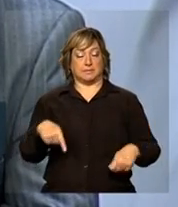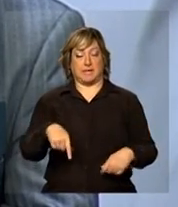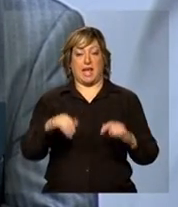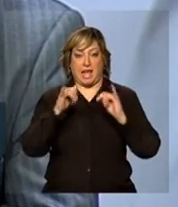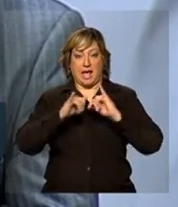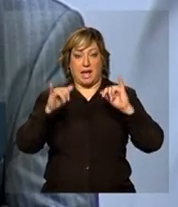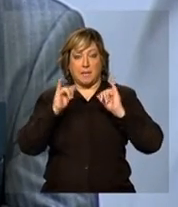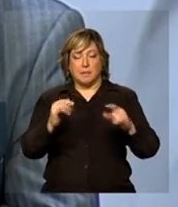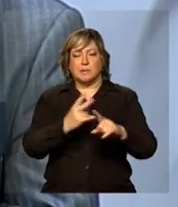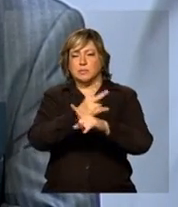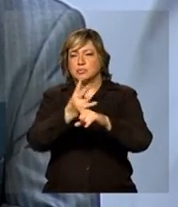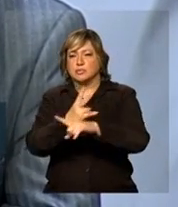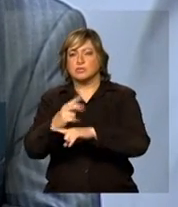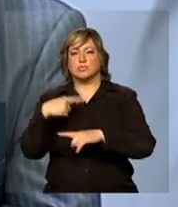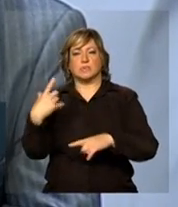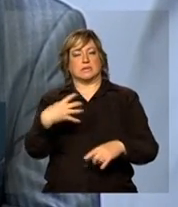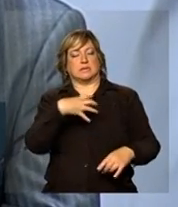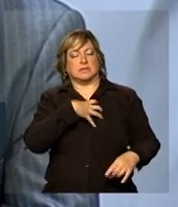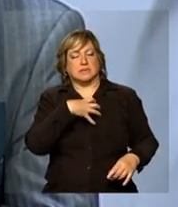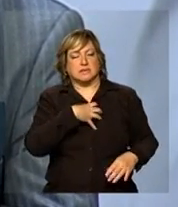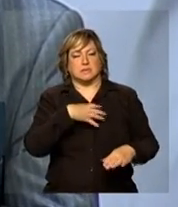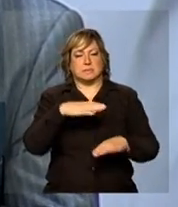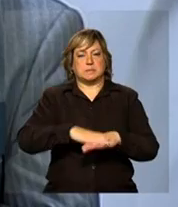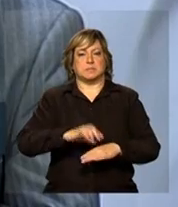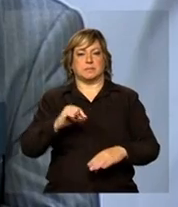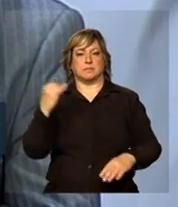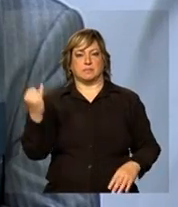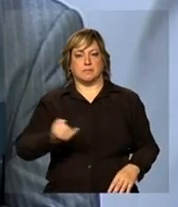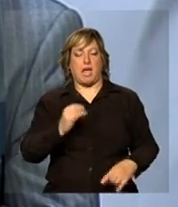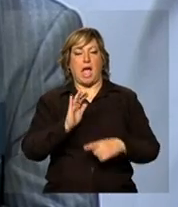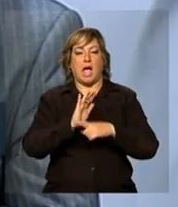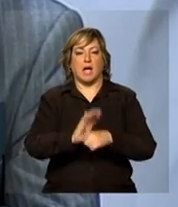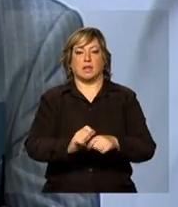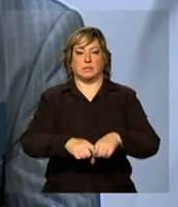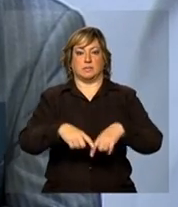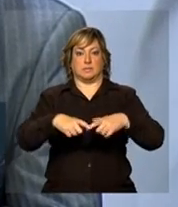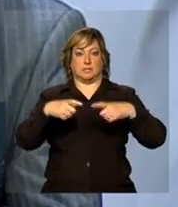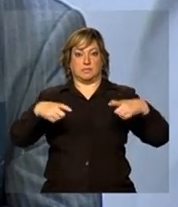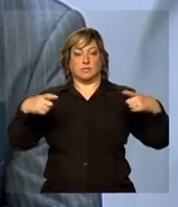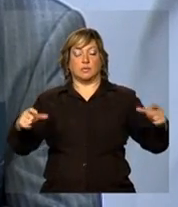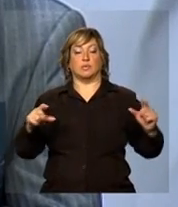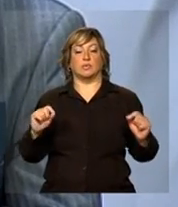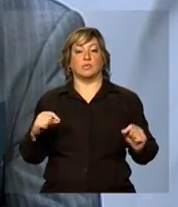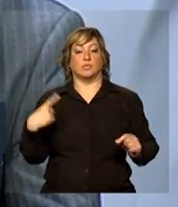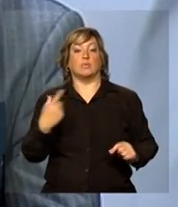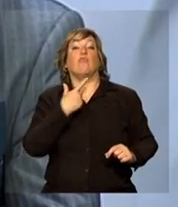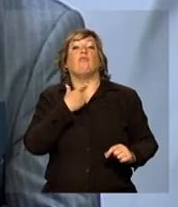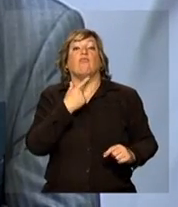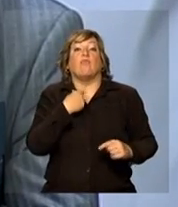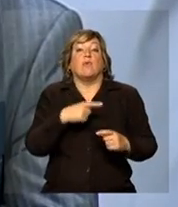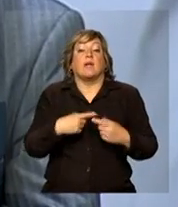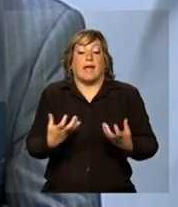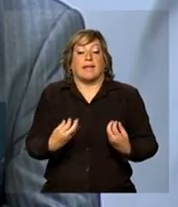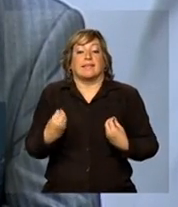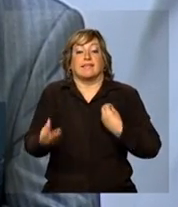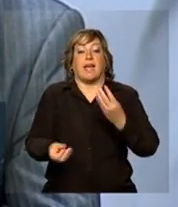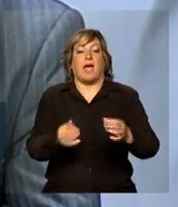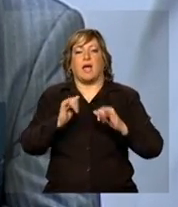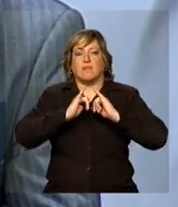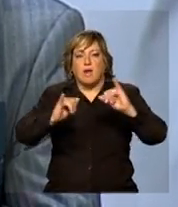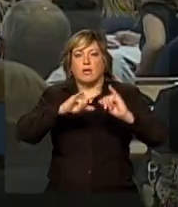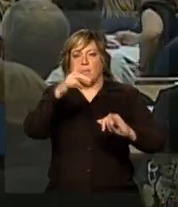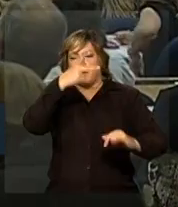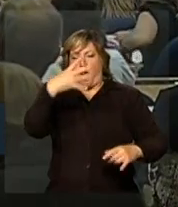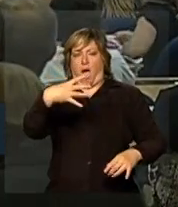para buscar sensibilizar cada vez mais, aumentar o número da manifestação e do desejo de doação. Nós queremos ampliar